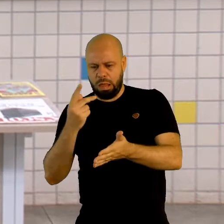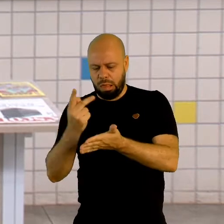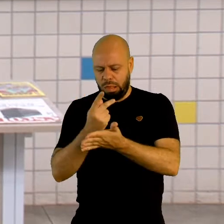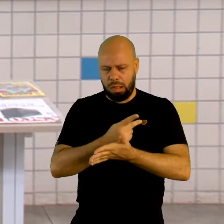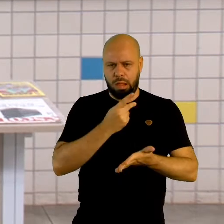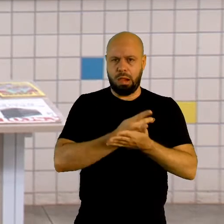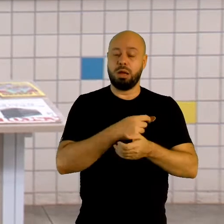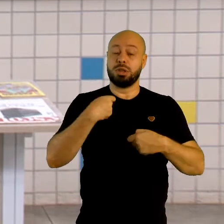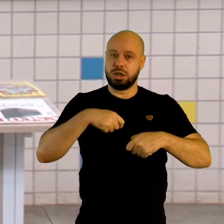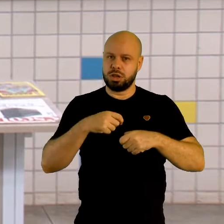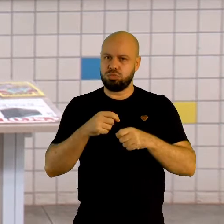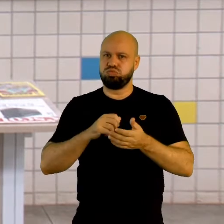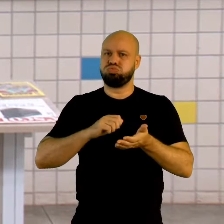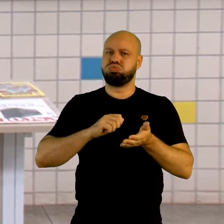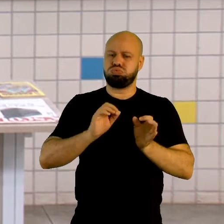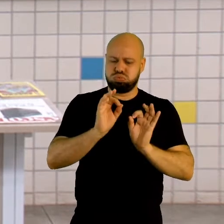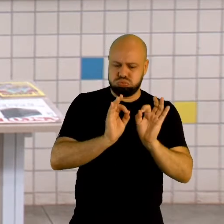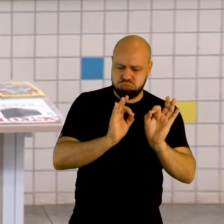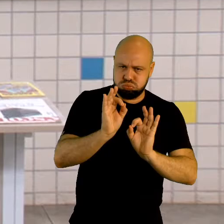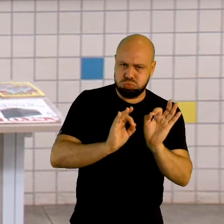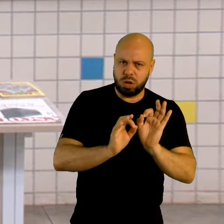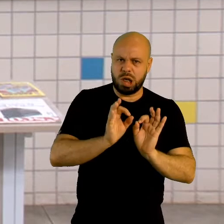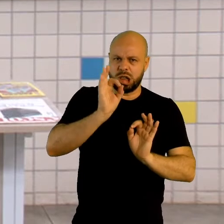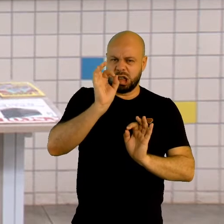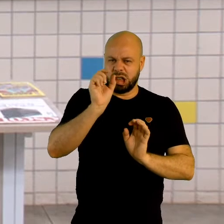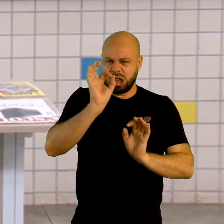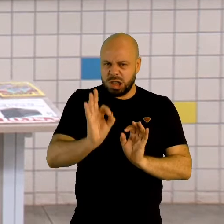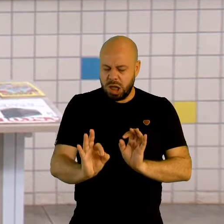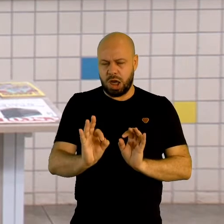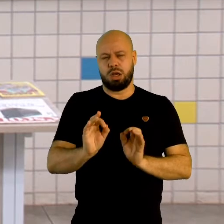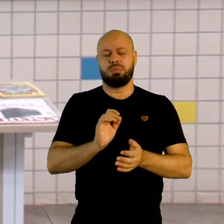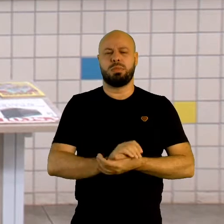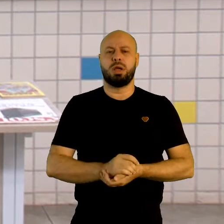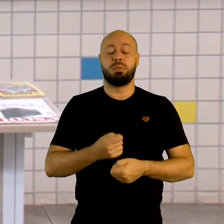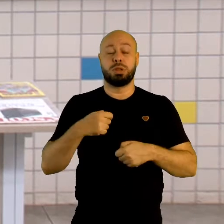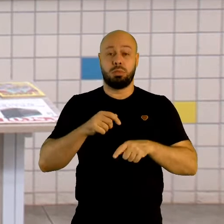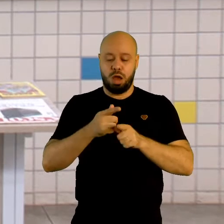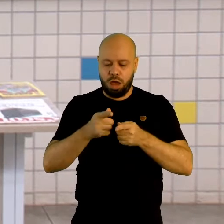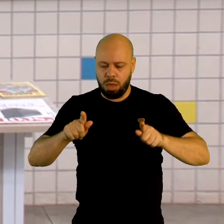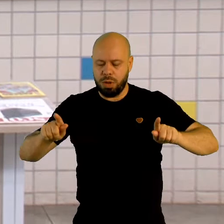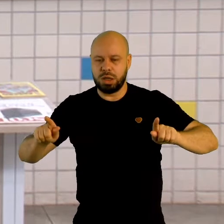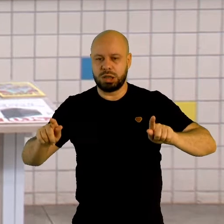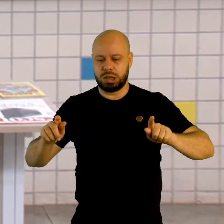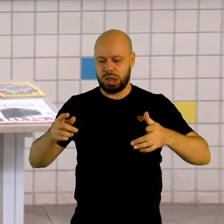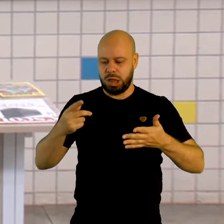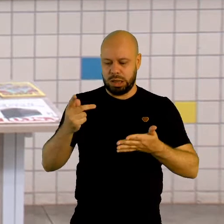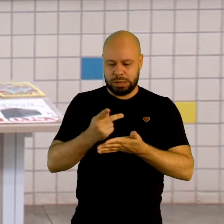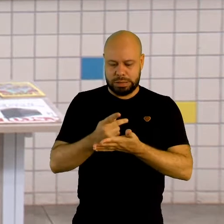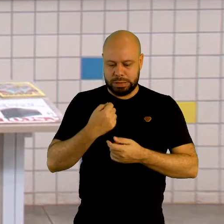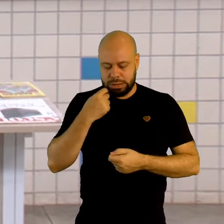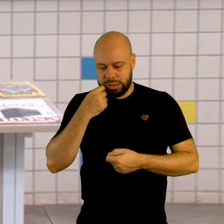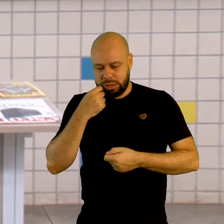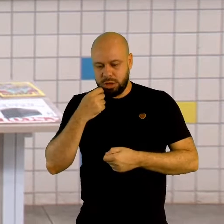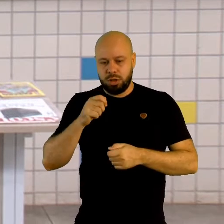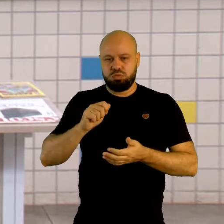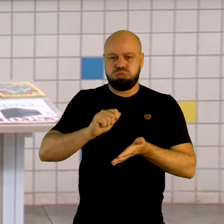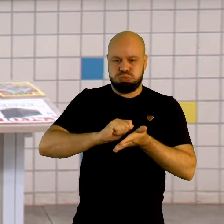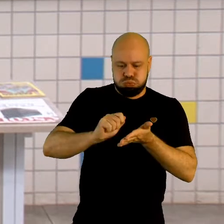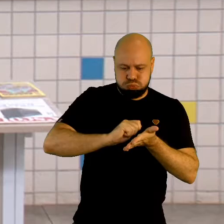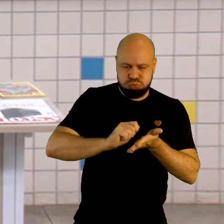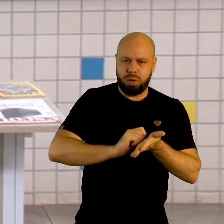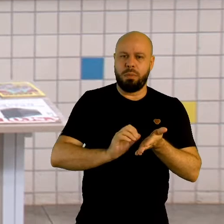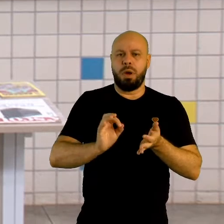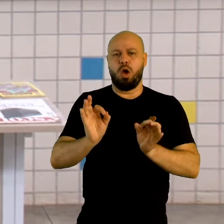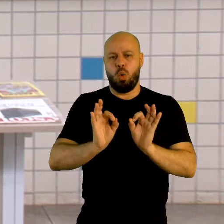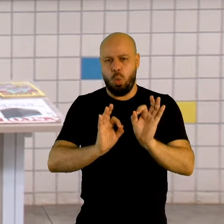erros ortográficos e gramaticais que precisarão ser corrigidos. Veja também se há informações que